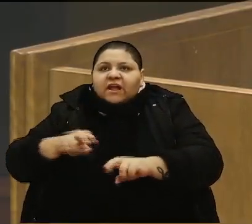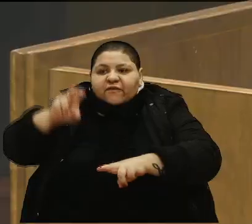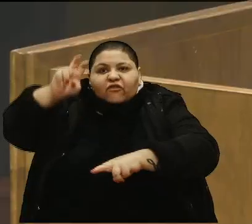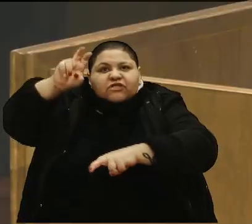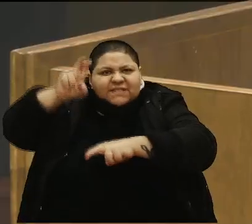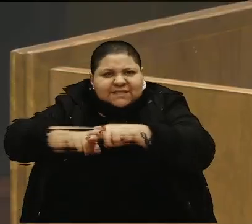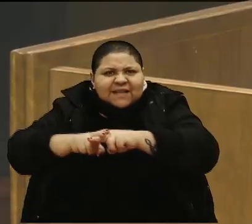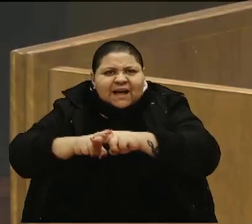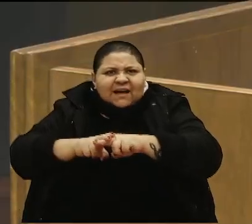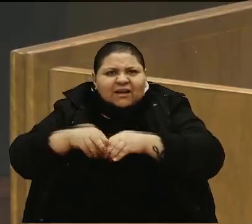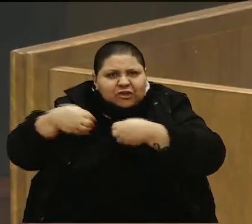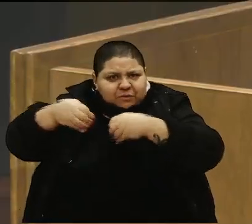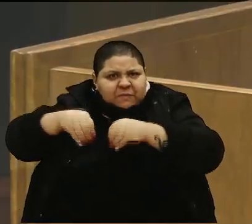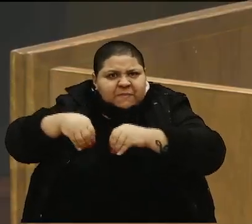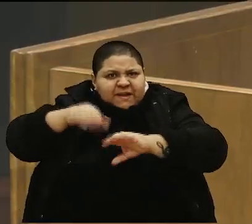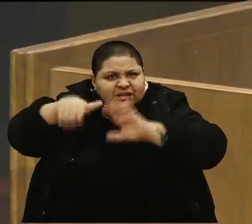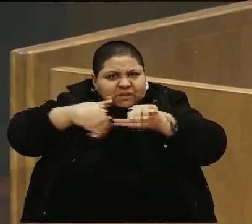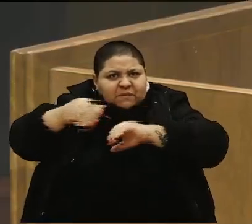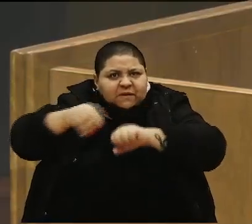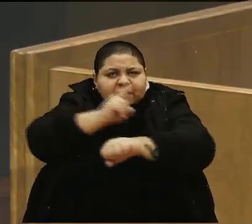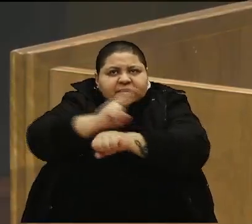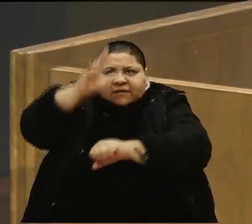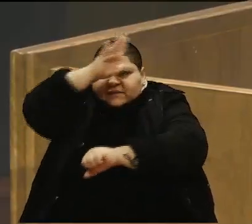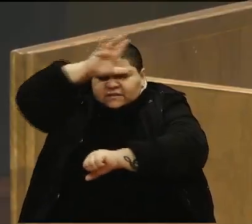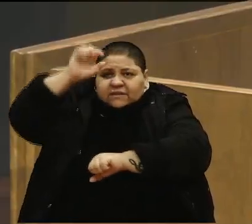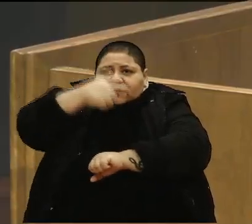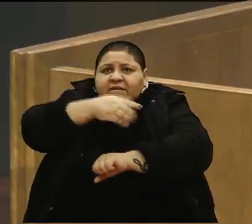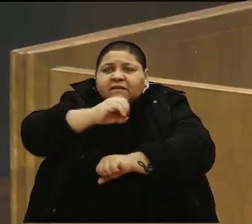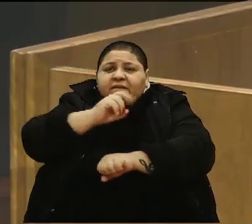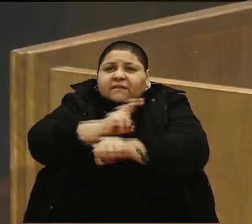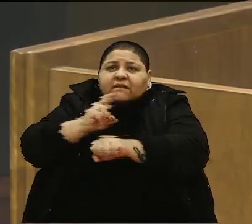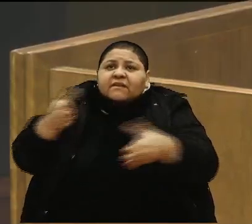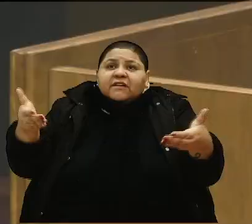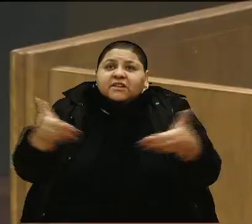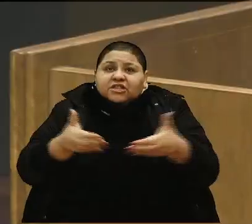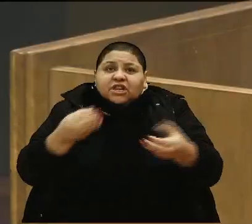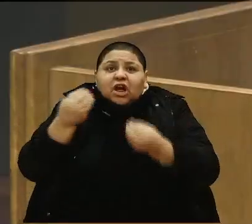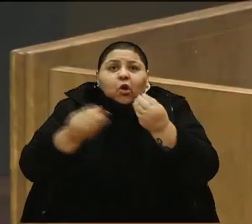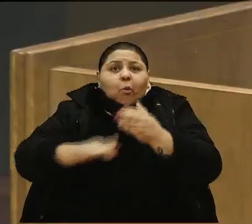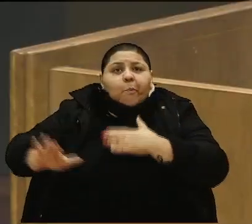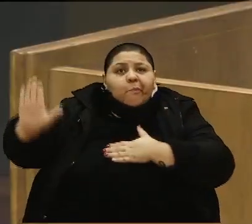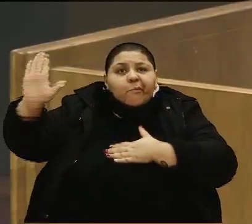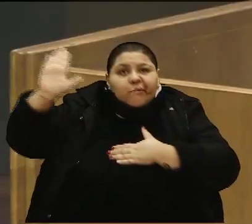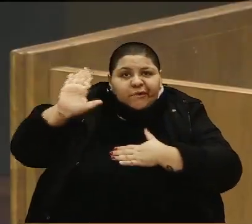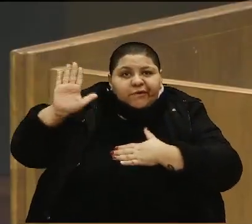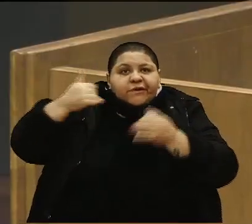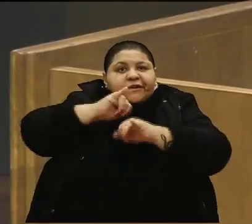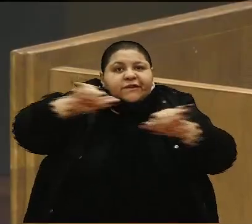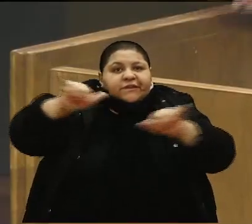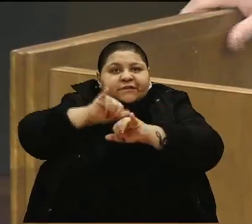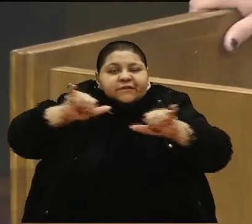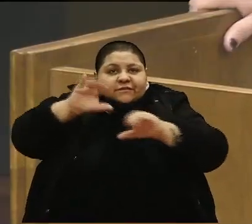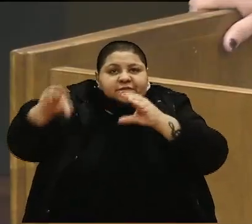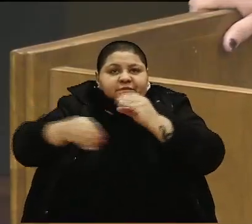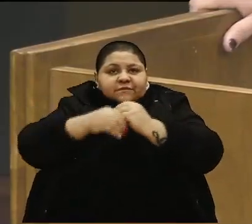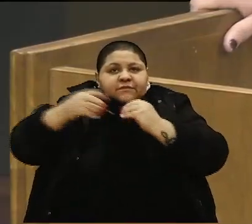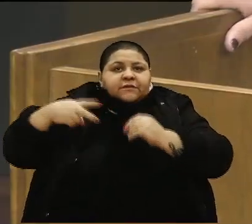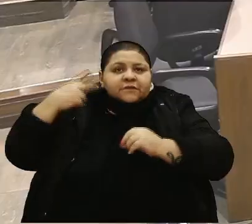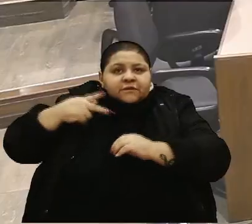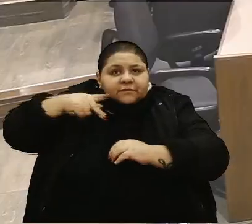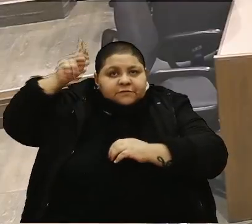chamamento dos guardas municipais. 70 guardas municipais já, como foi promessa de campanha. Seu à parte, vereador